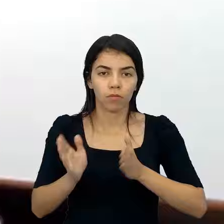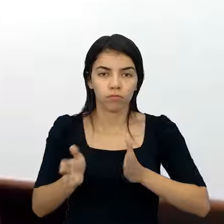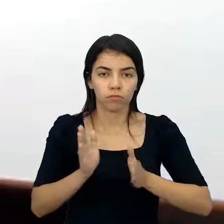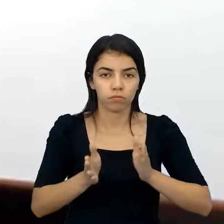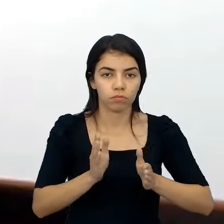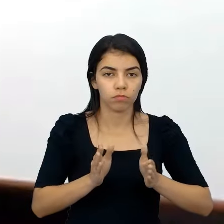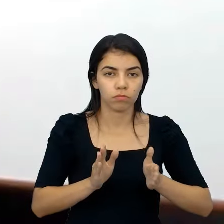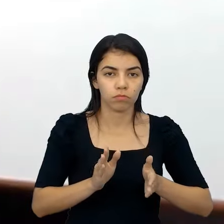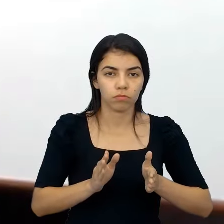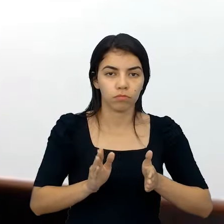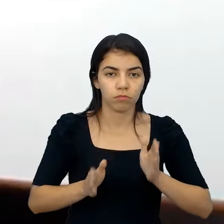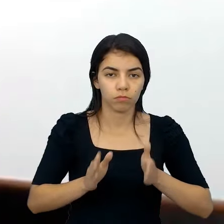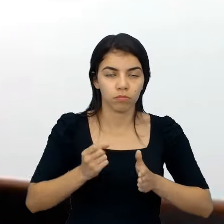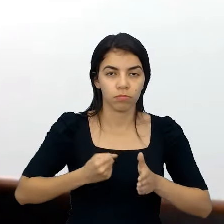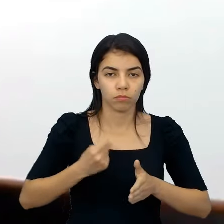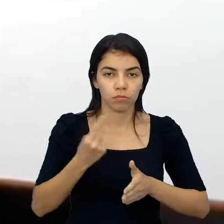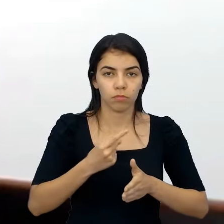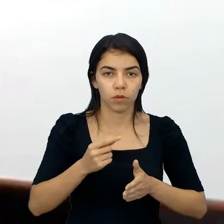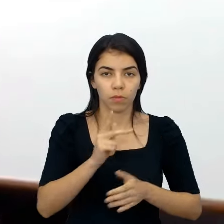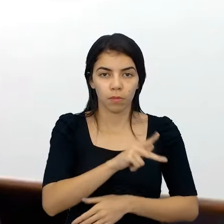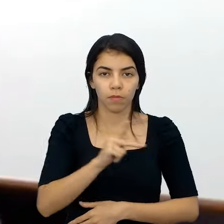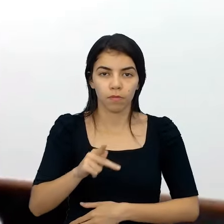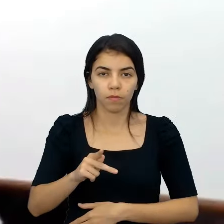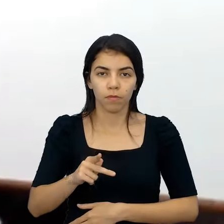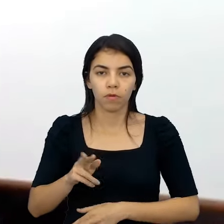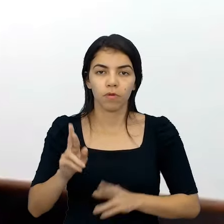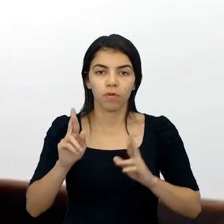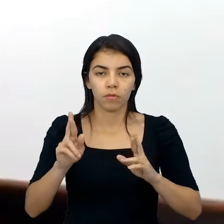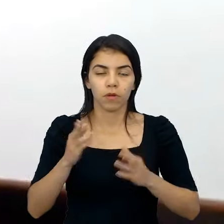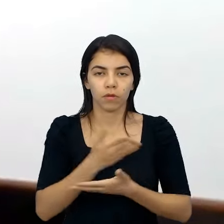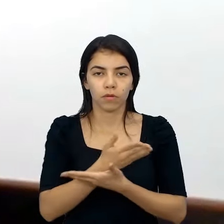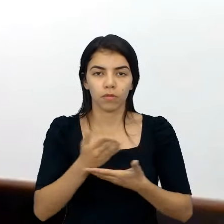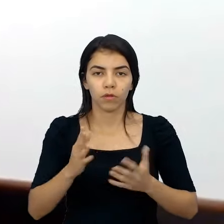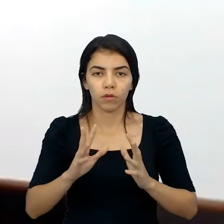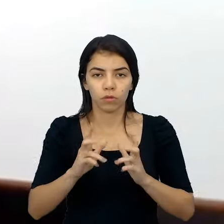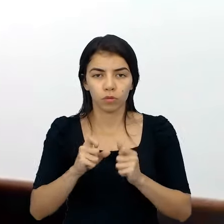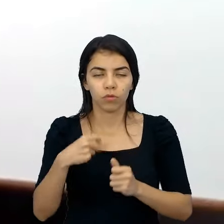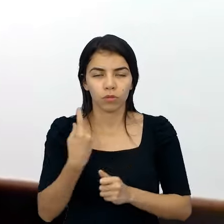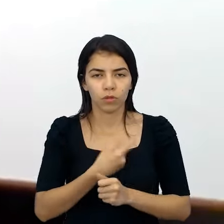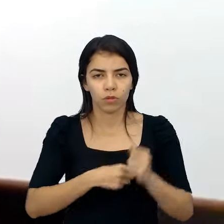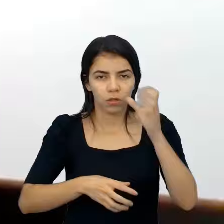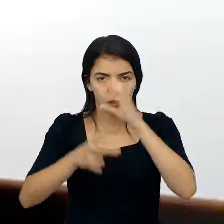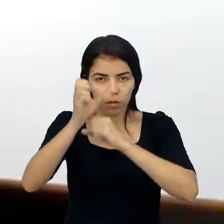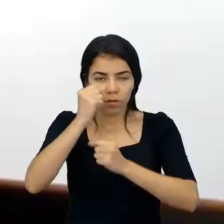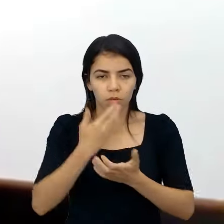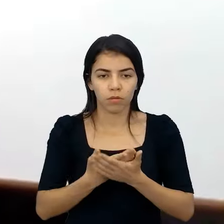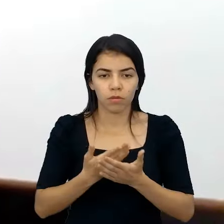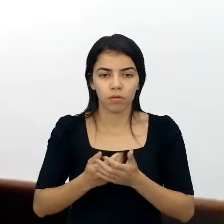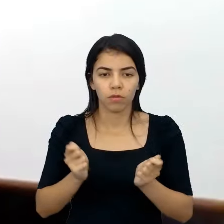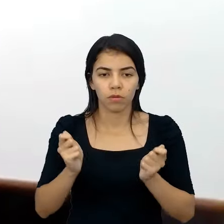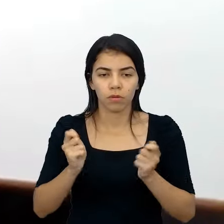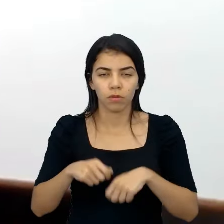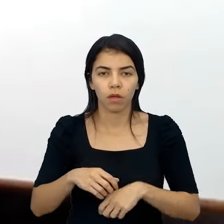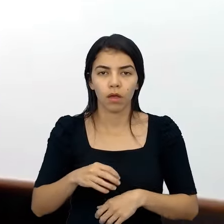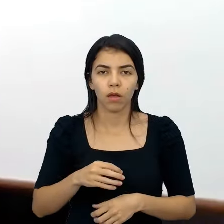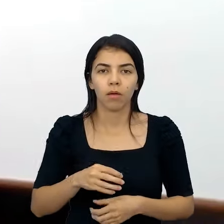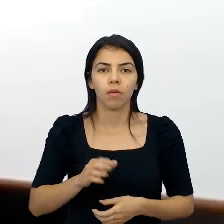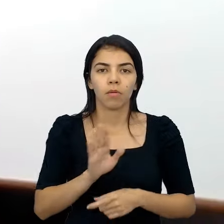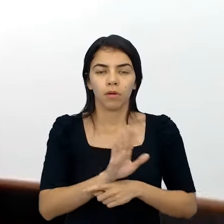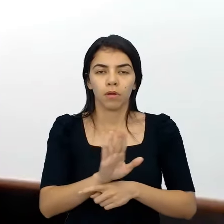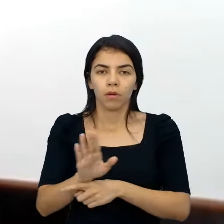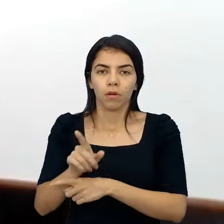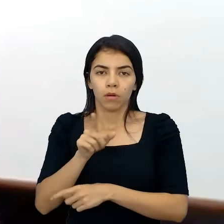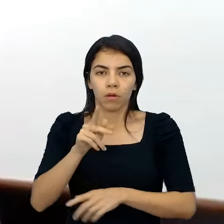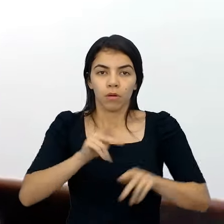caso aqui da etapa 1. Professores, eu desejo sinceramente que tudo que estamos abordando possa servir e contribuir também para